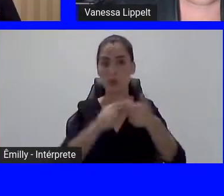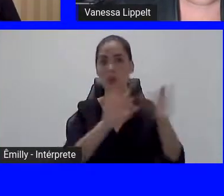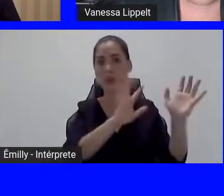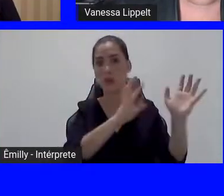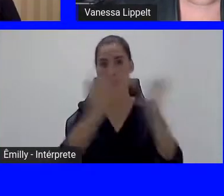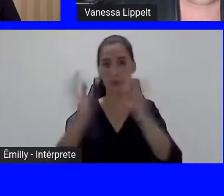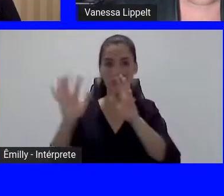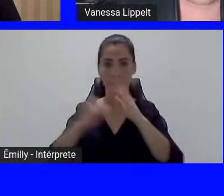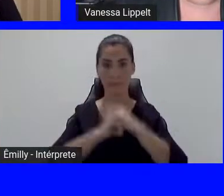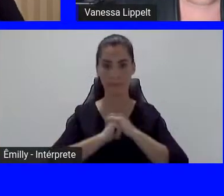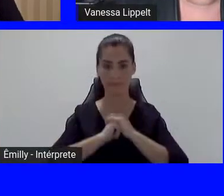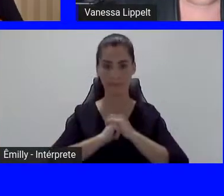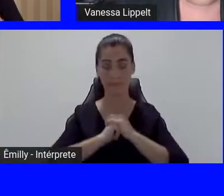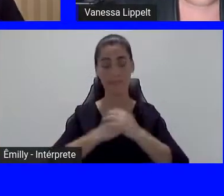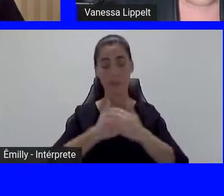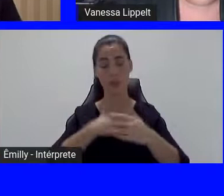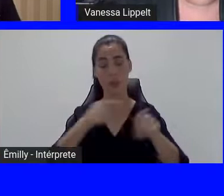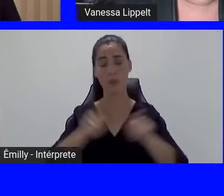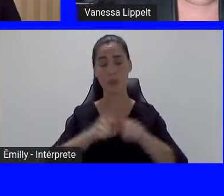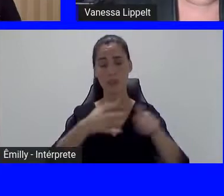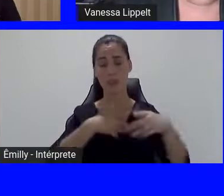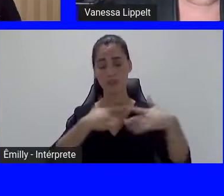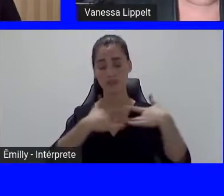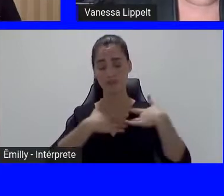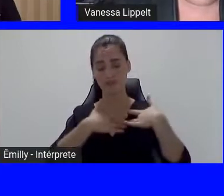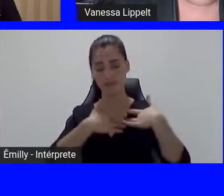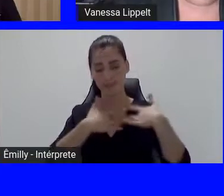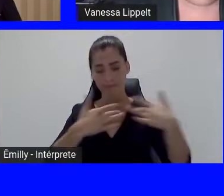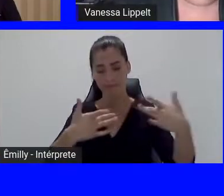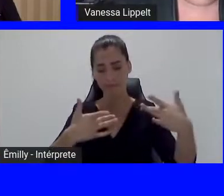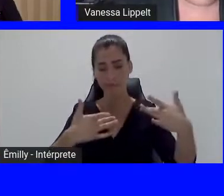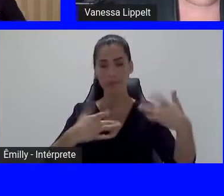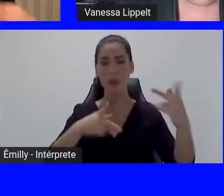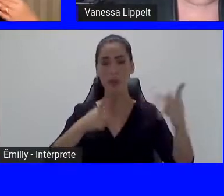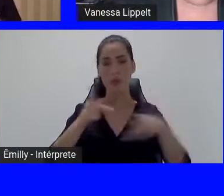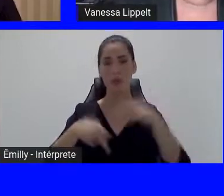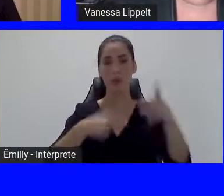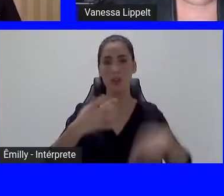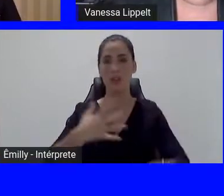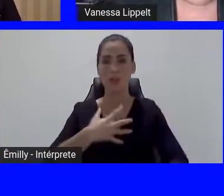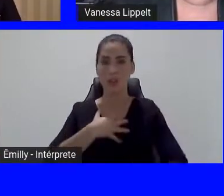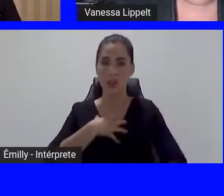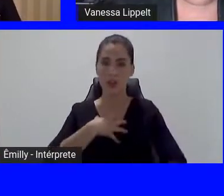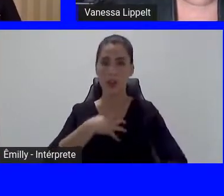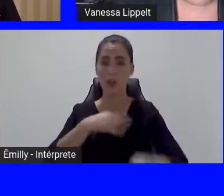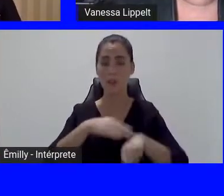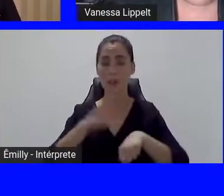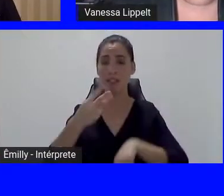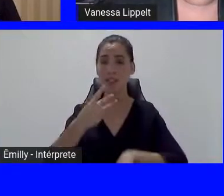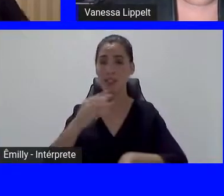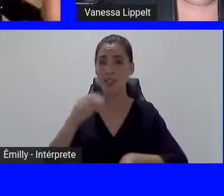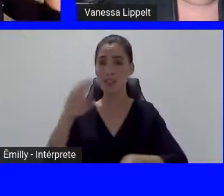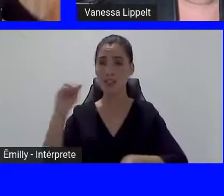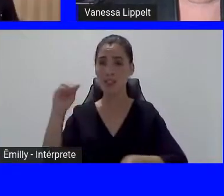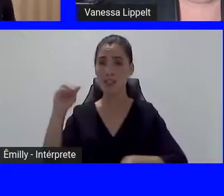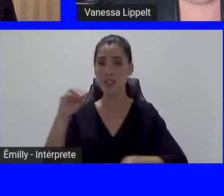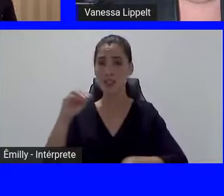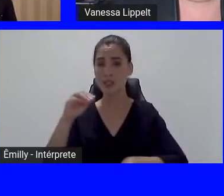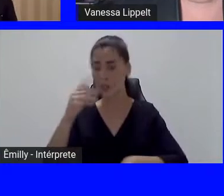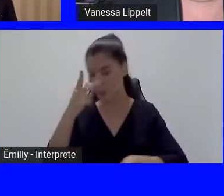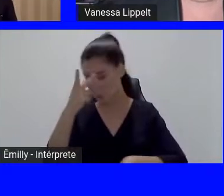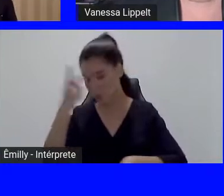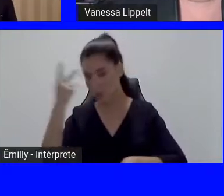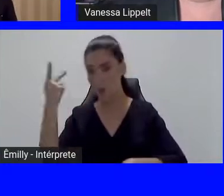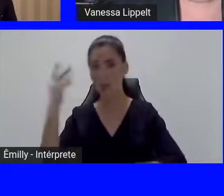de Petrópolis, da Bahia, nós temos mais de 300 vítimas fatais, fruto dessas chuvas sem precedentes na região, seca